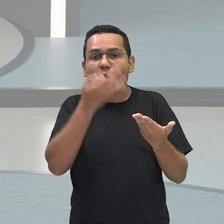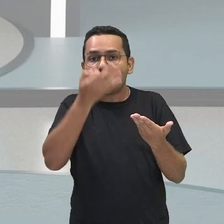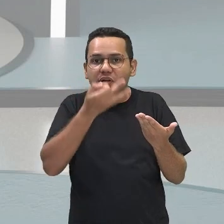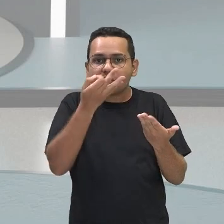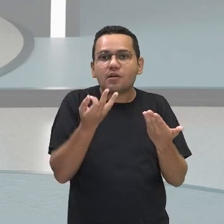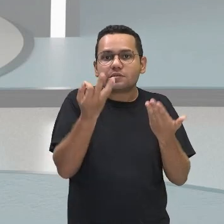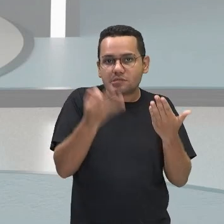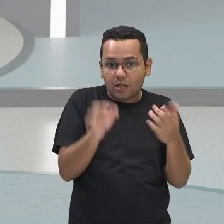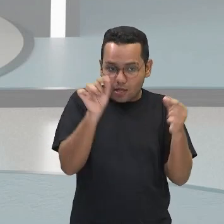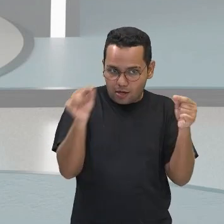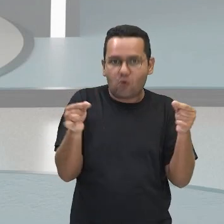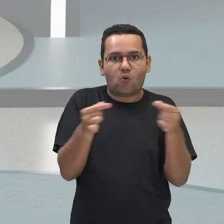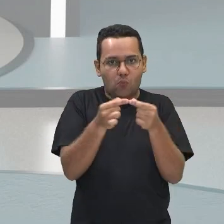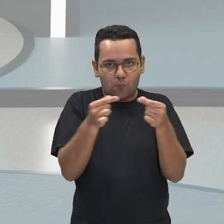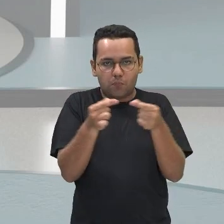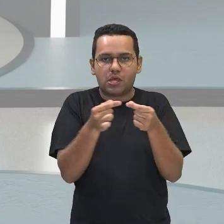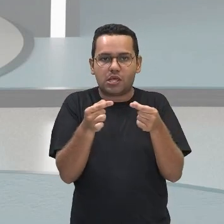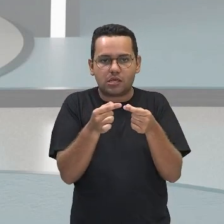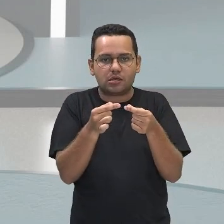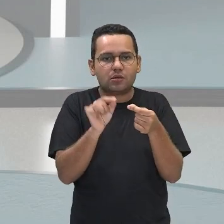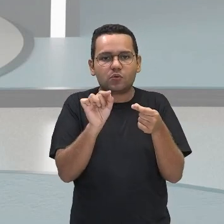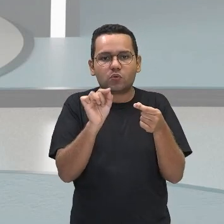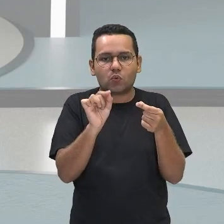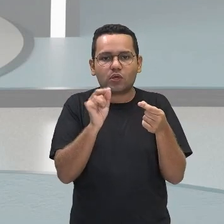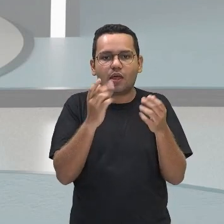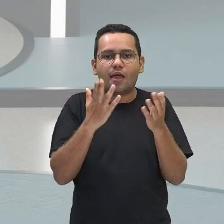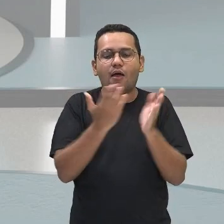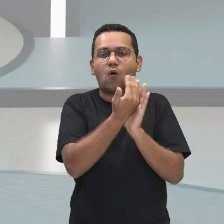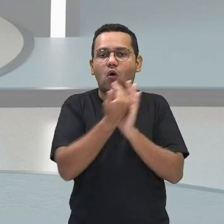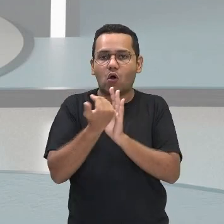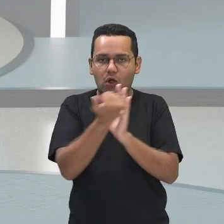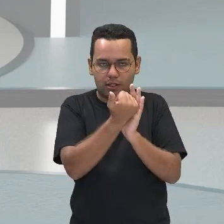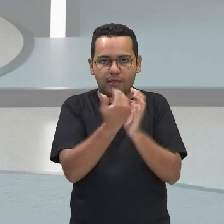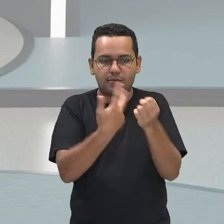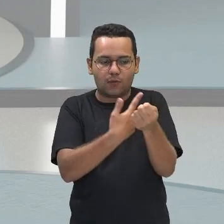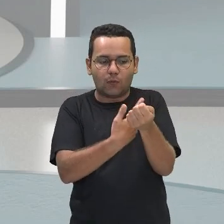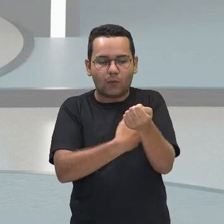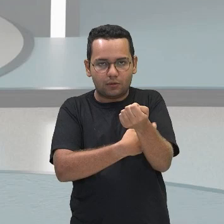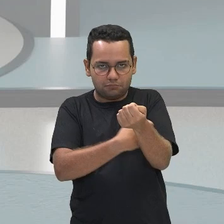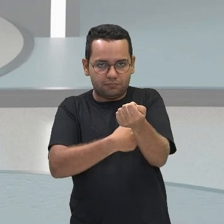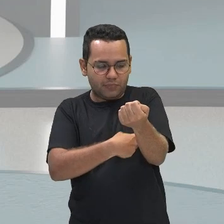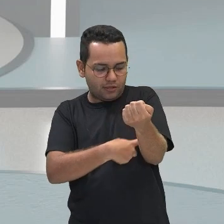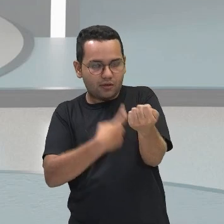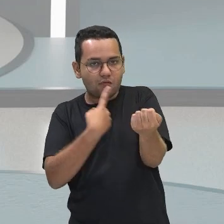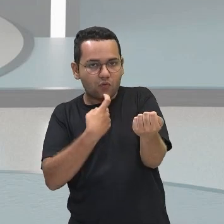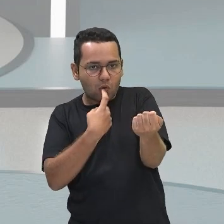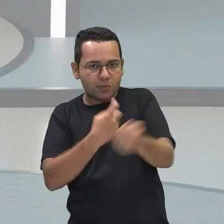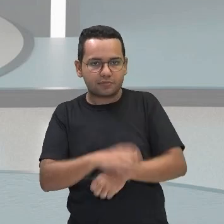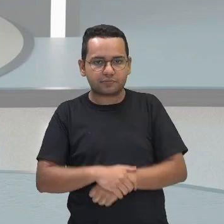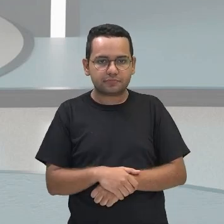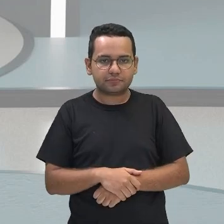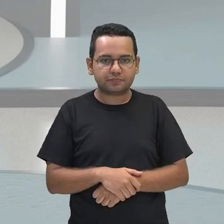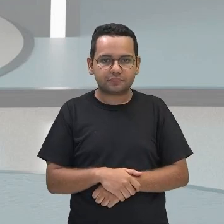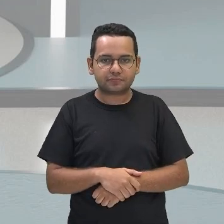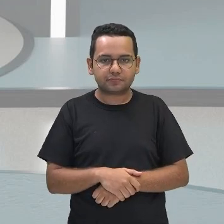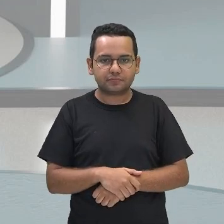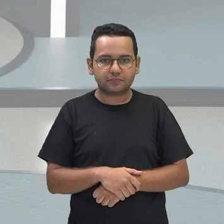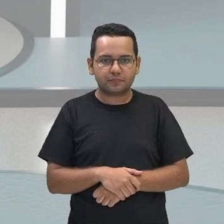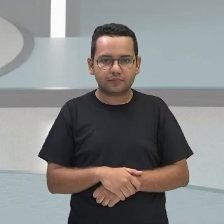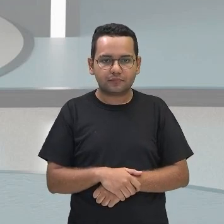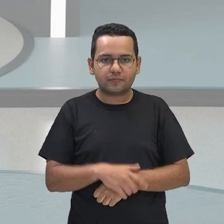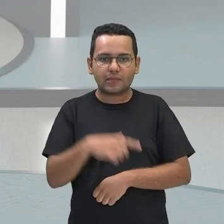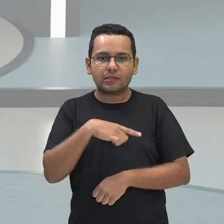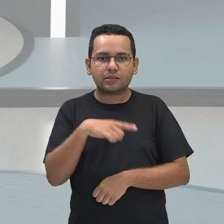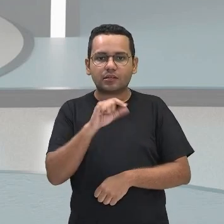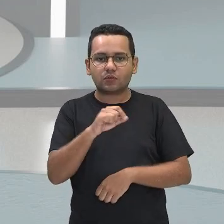submeter à coleta de amostras, não é isso? Após notificação conforme previsto nesse código ou